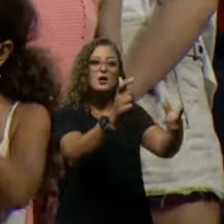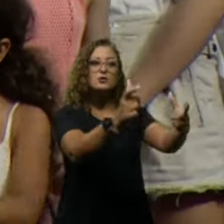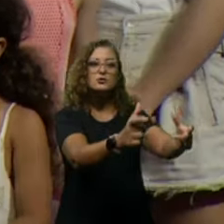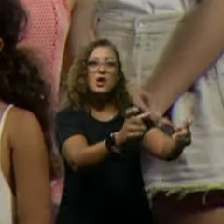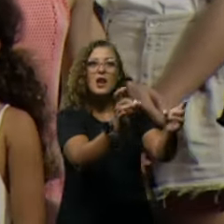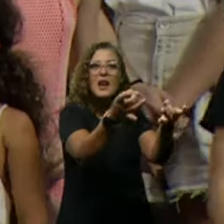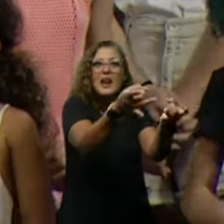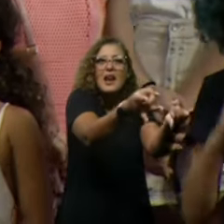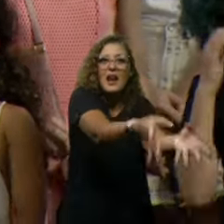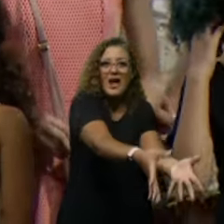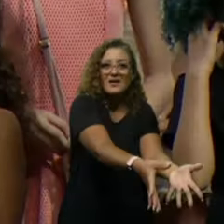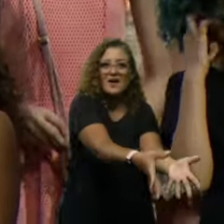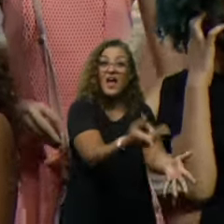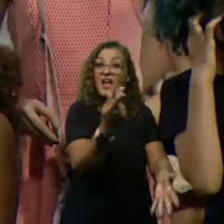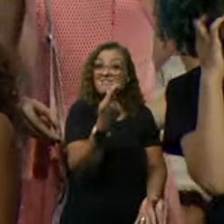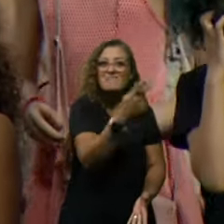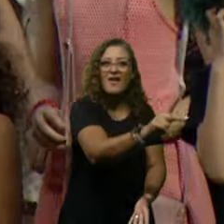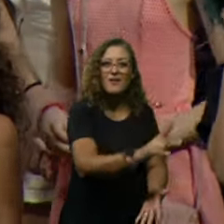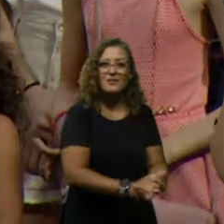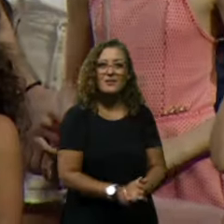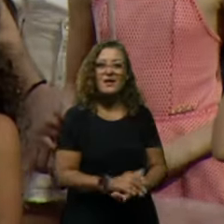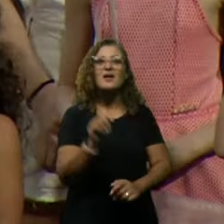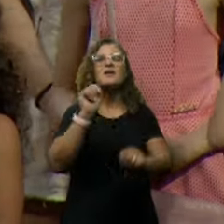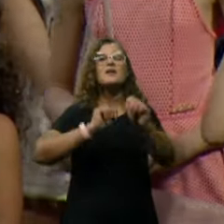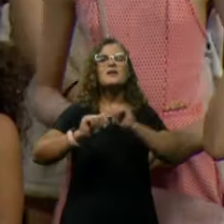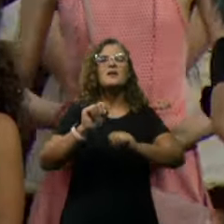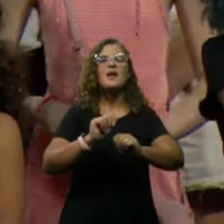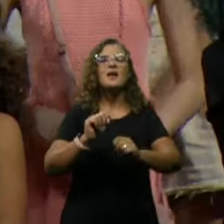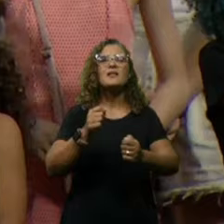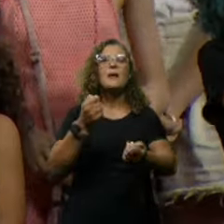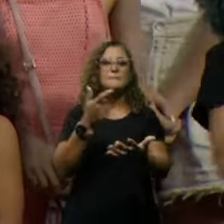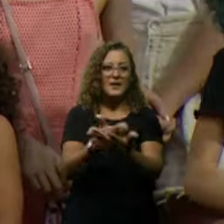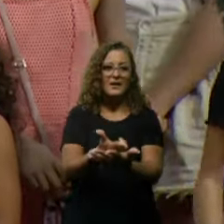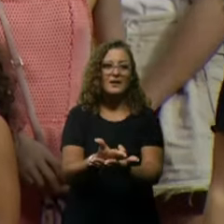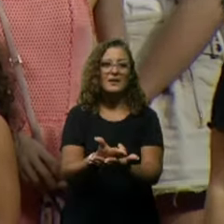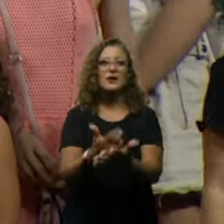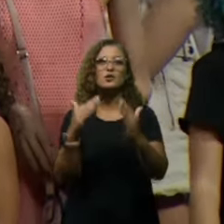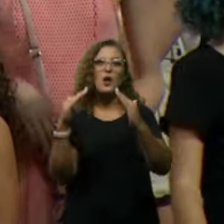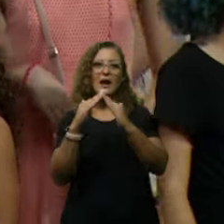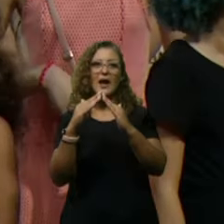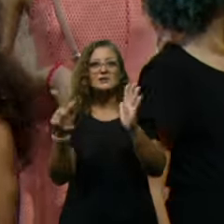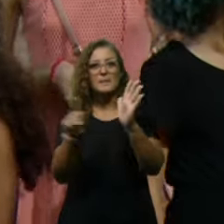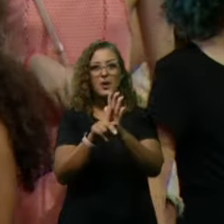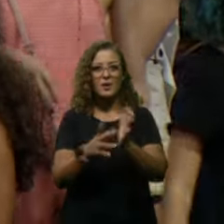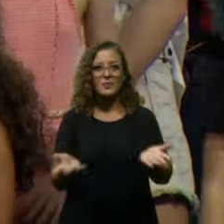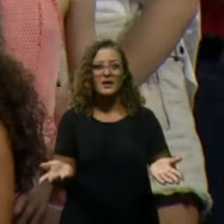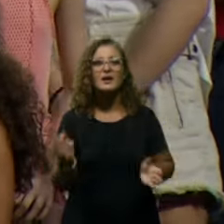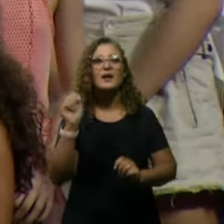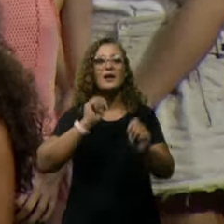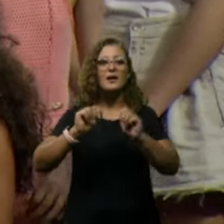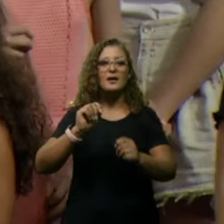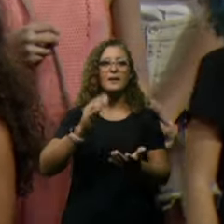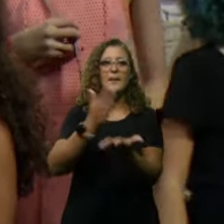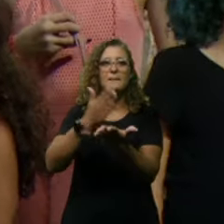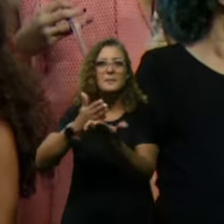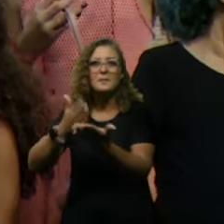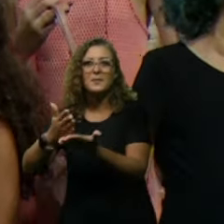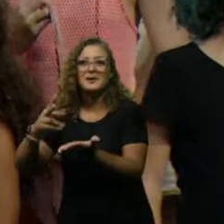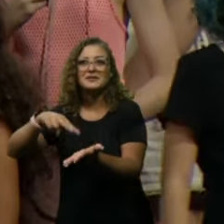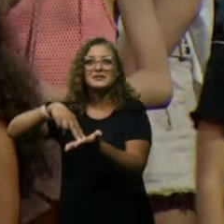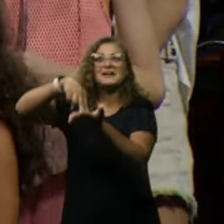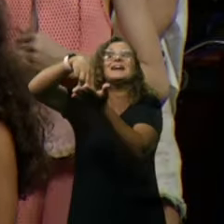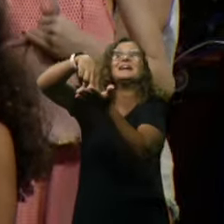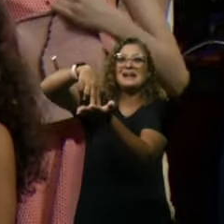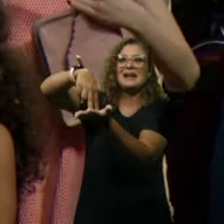é quem é que tá pagando ainda casa própria quem tá pagando casa própria é só fica de pé quem fez contrato de 30 anos